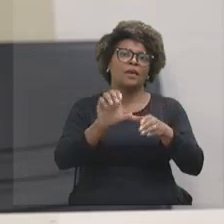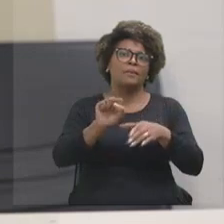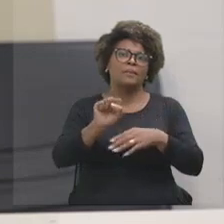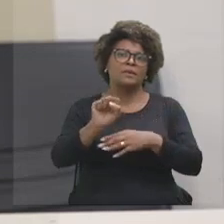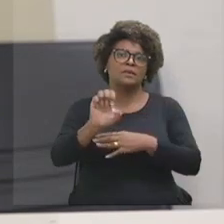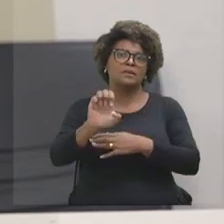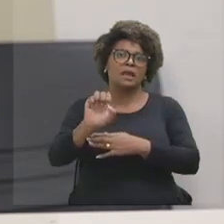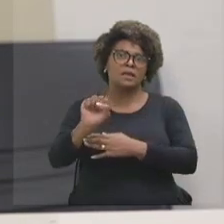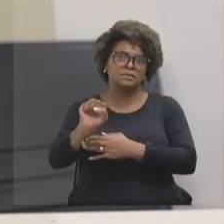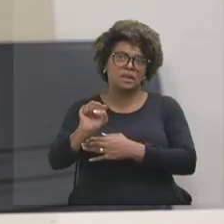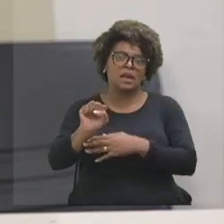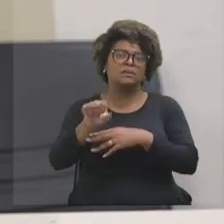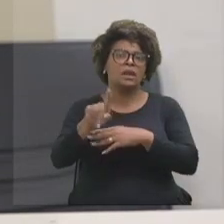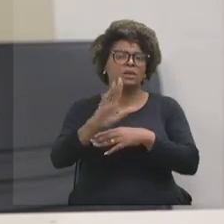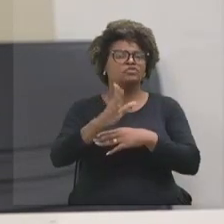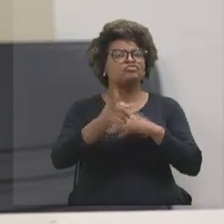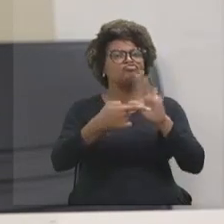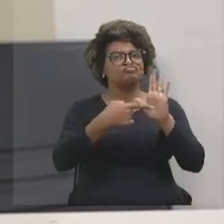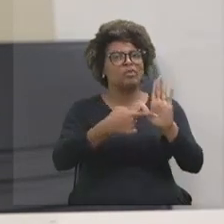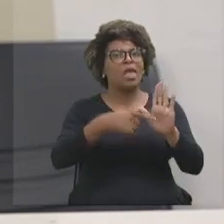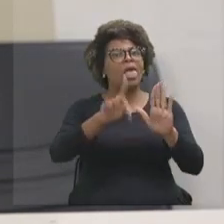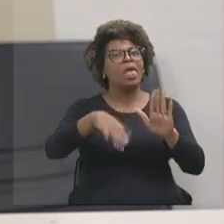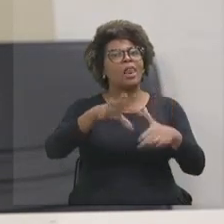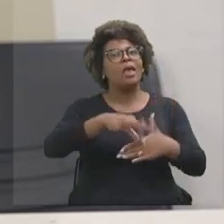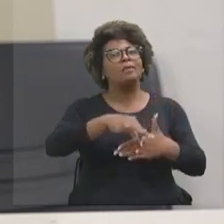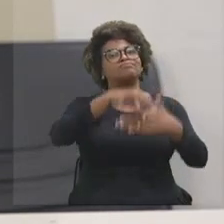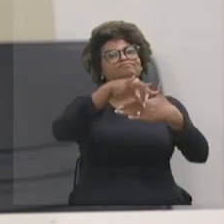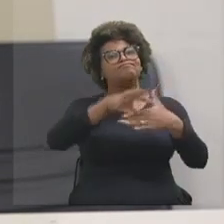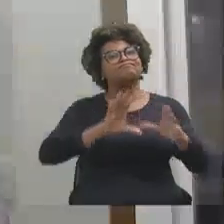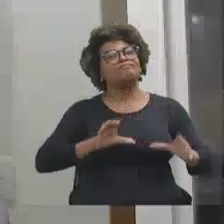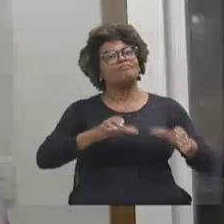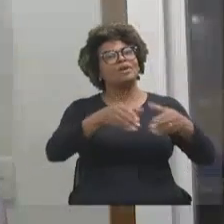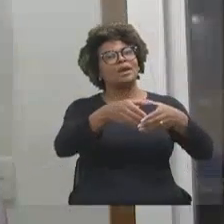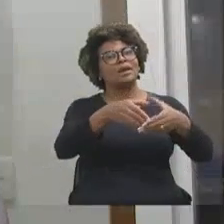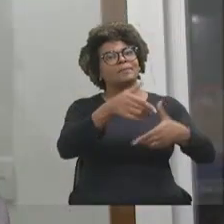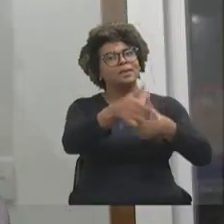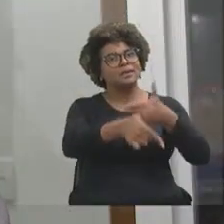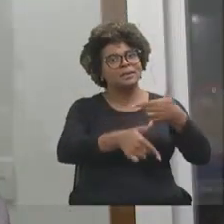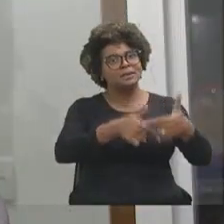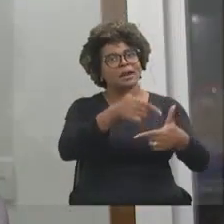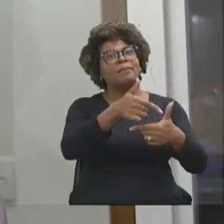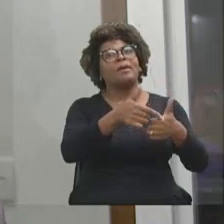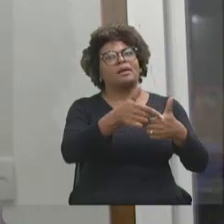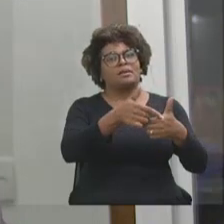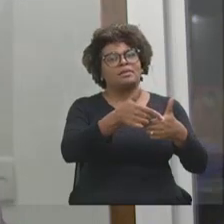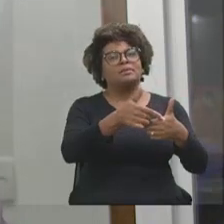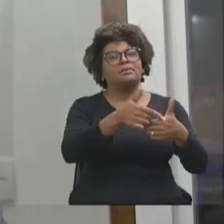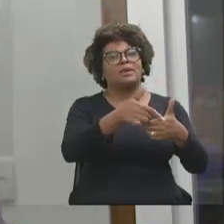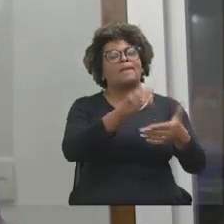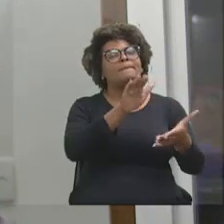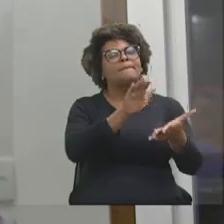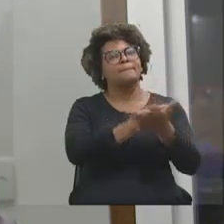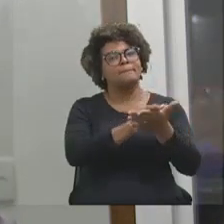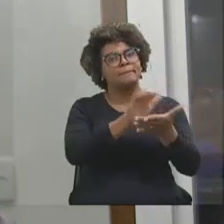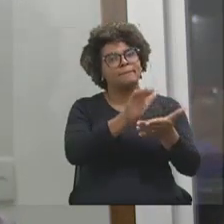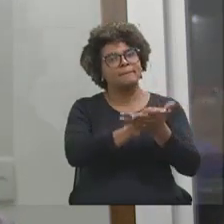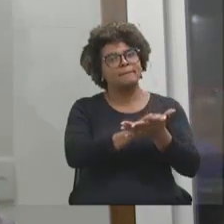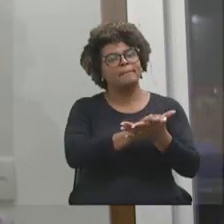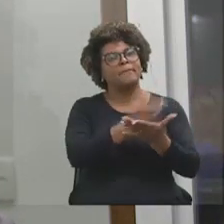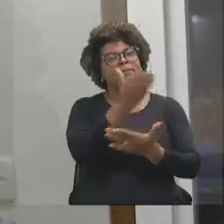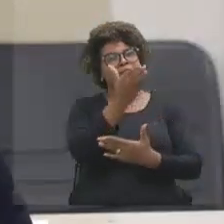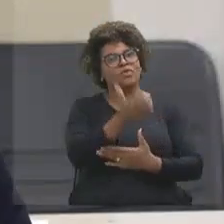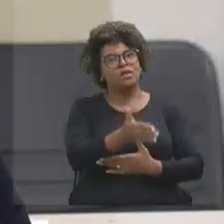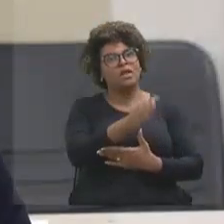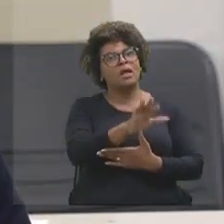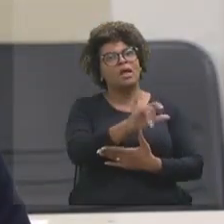ele frisou ele é só um l de uma equipe que trabalha muito eu queria parabenizar não só o Doutor Fábio mas